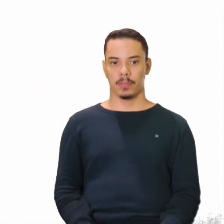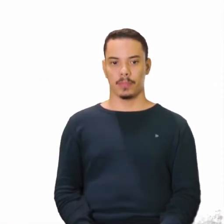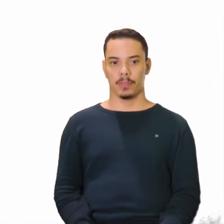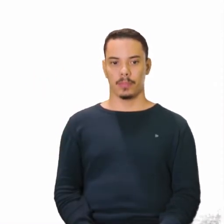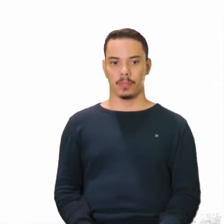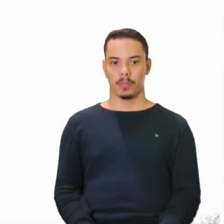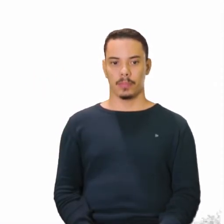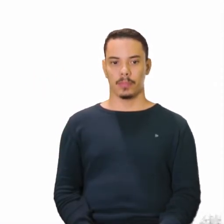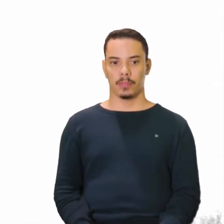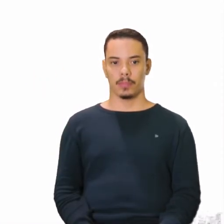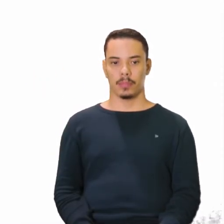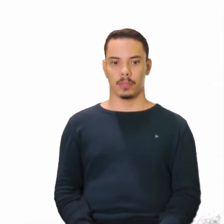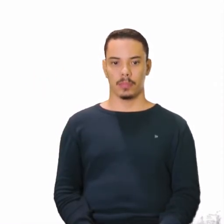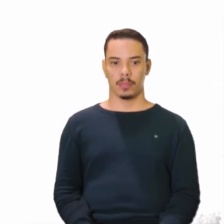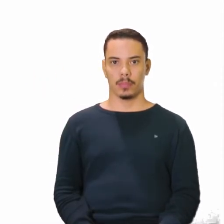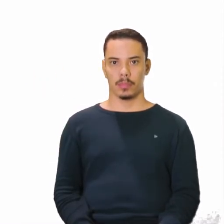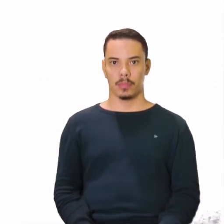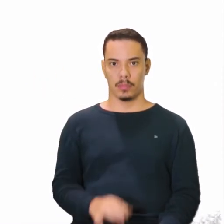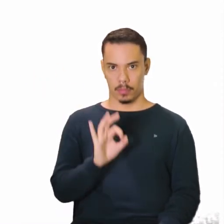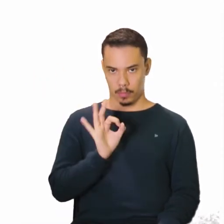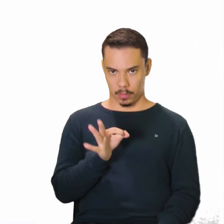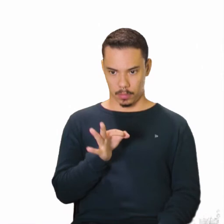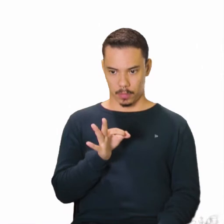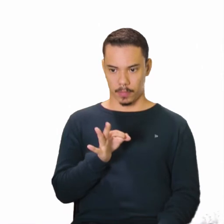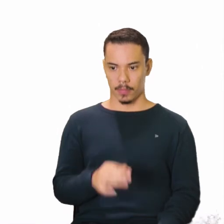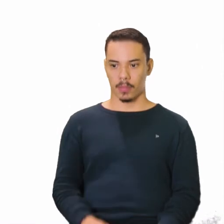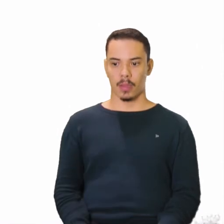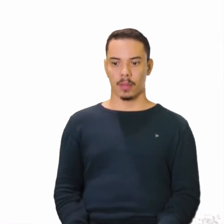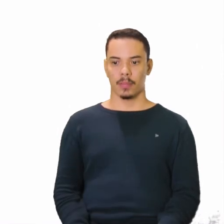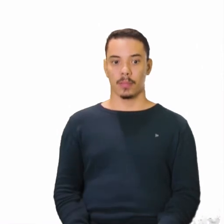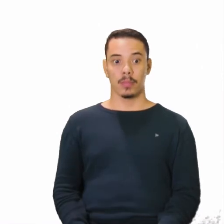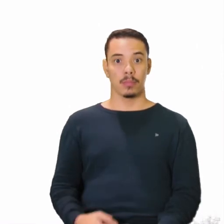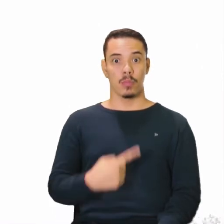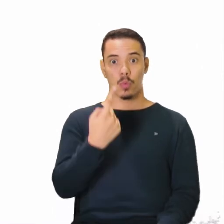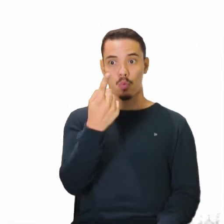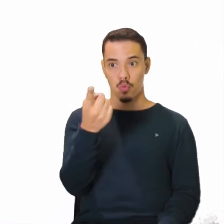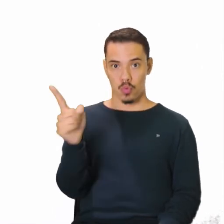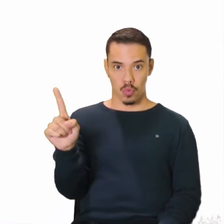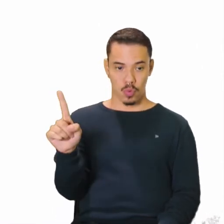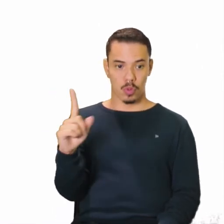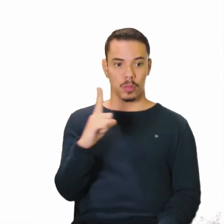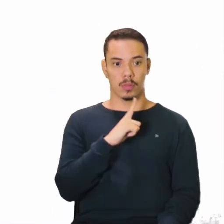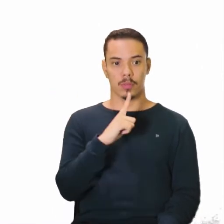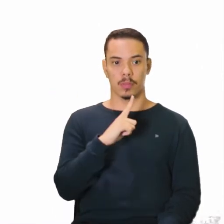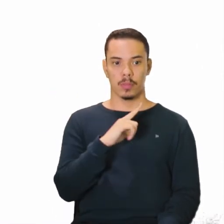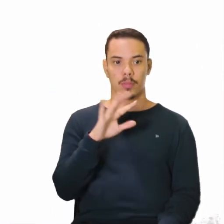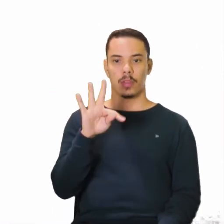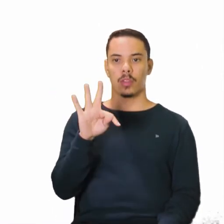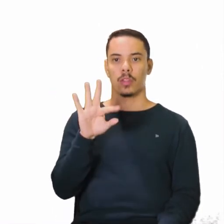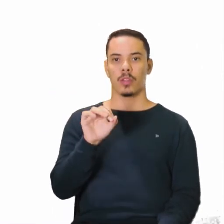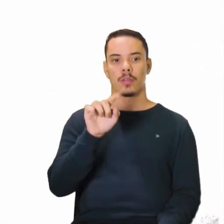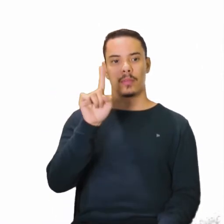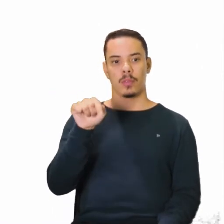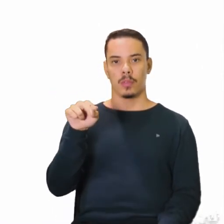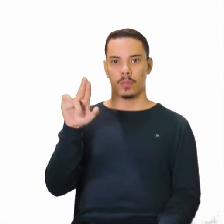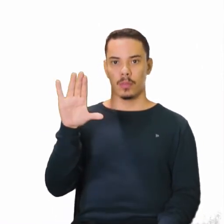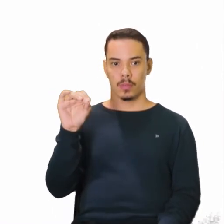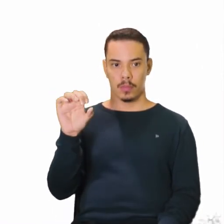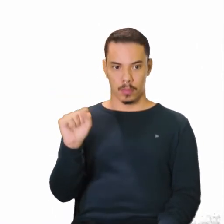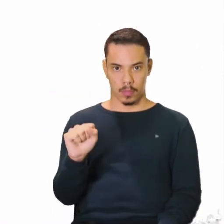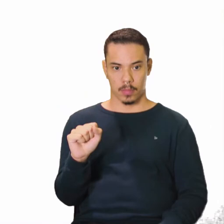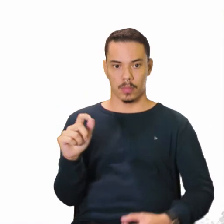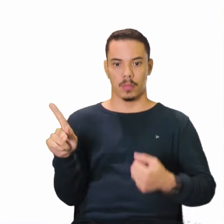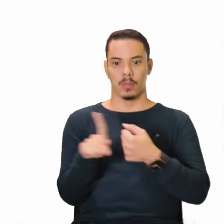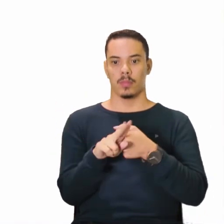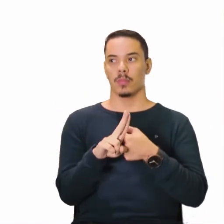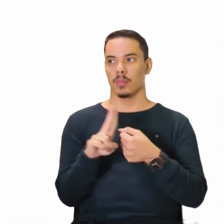a, lhe, nos e vos, certo? E por último, nós temos o tônico, certo? Os